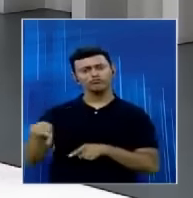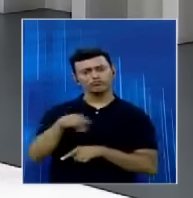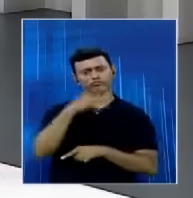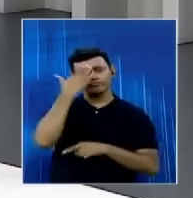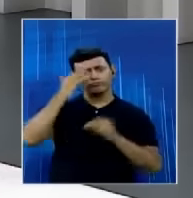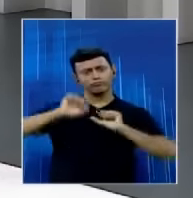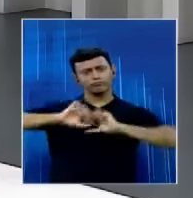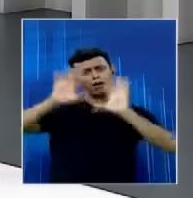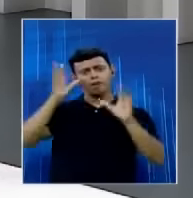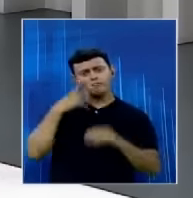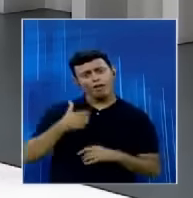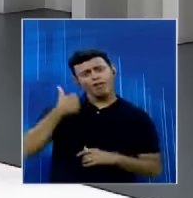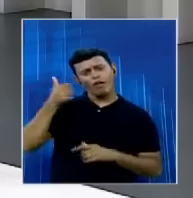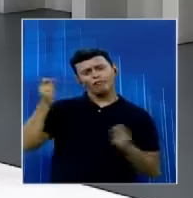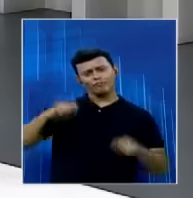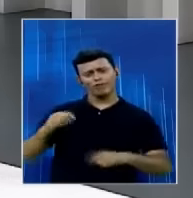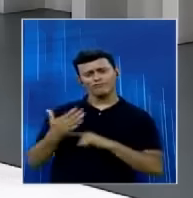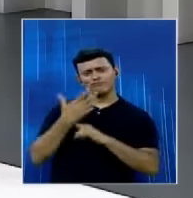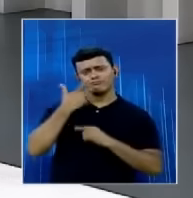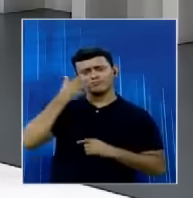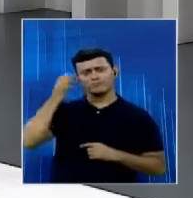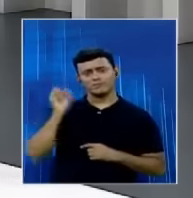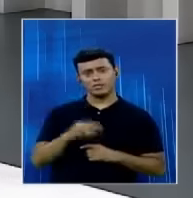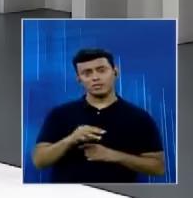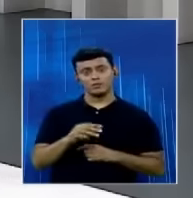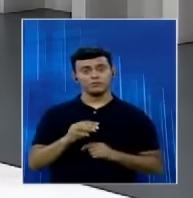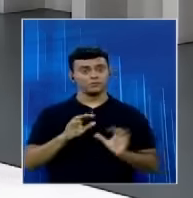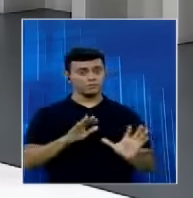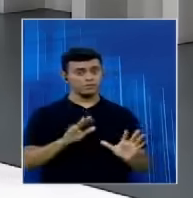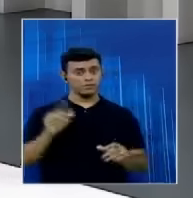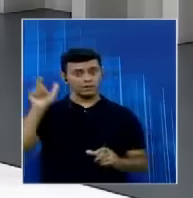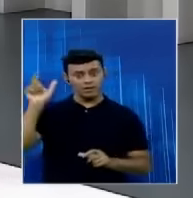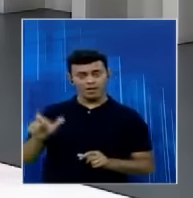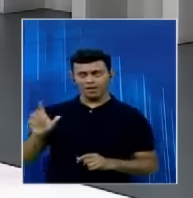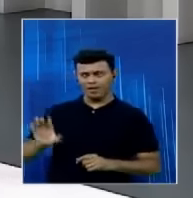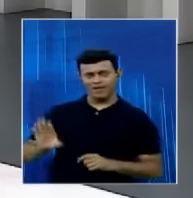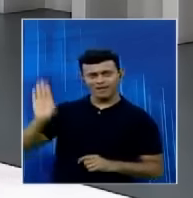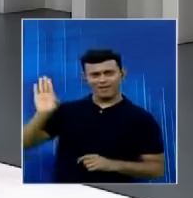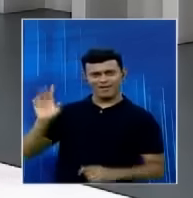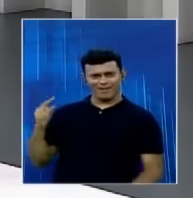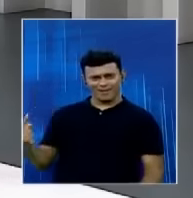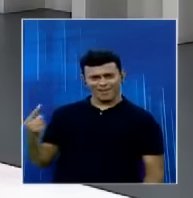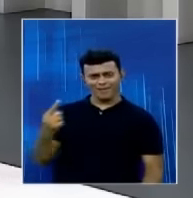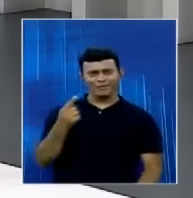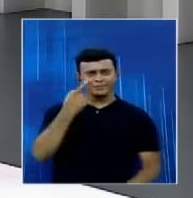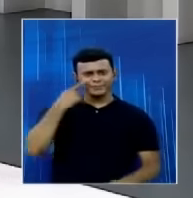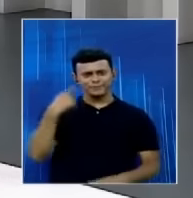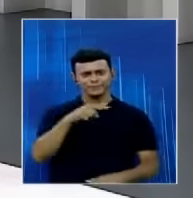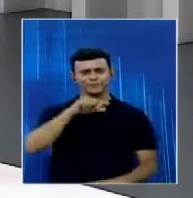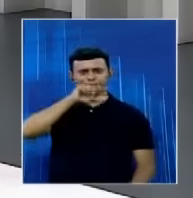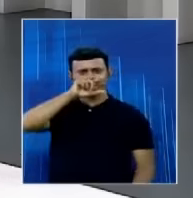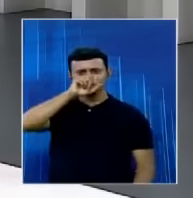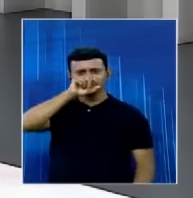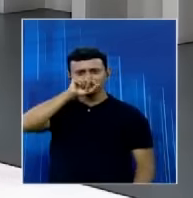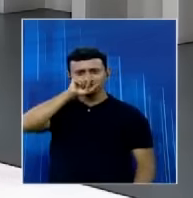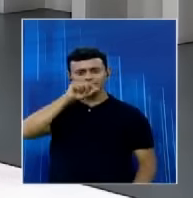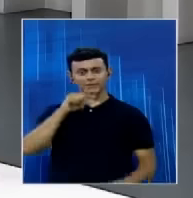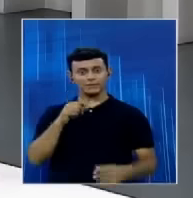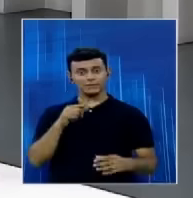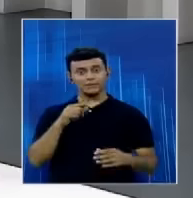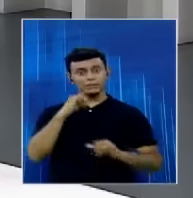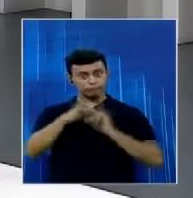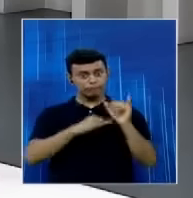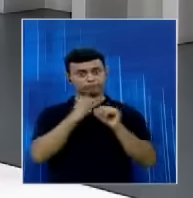alguma coisa do que nada. Para os candidatos que estão, a gente viu aqui na repercussão com o Twitter, uma repercussão maior com